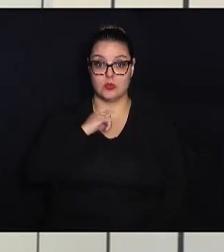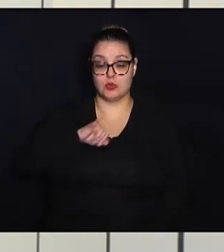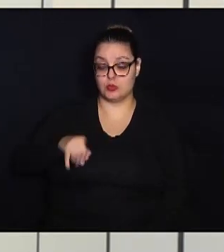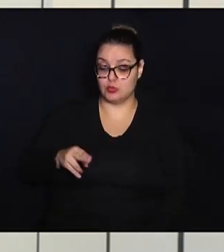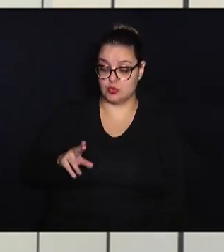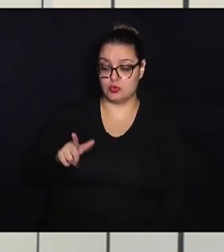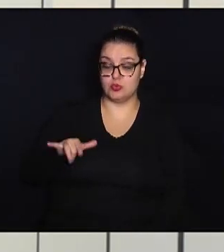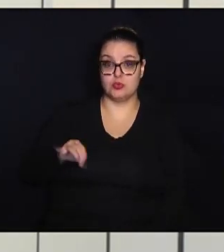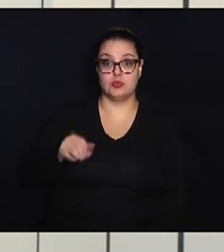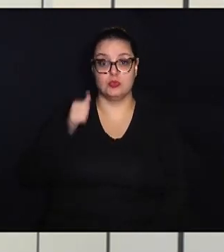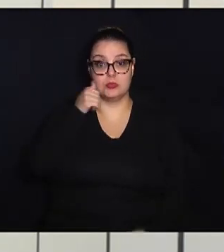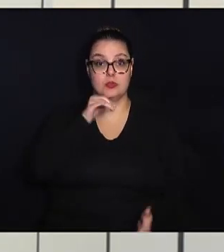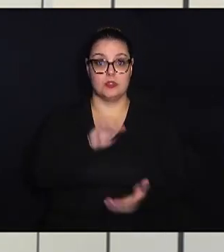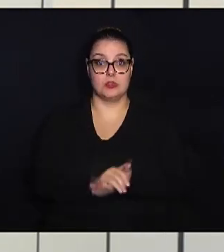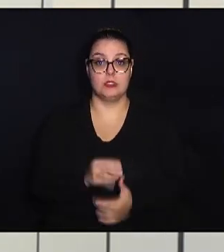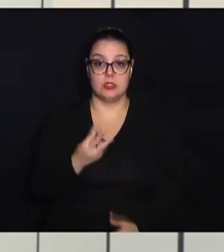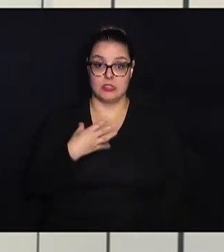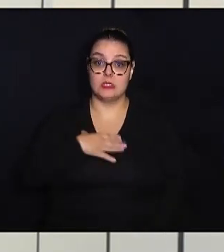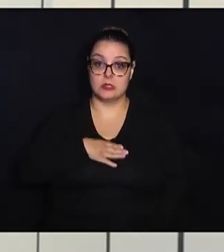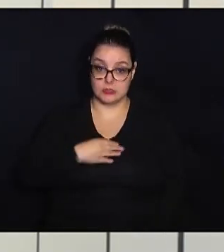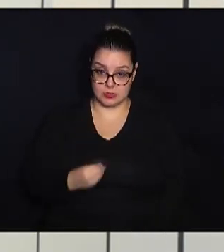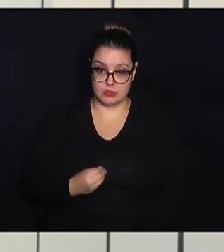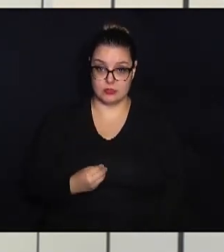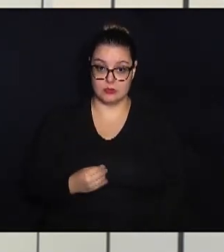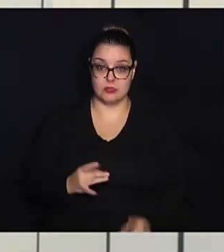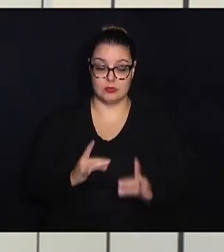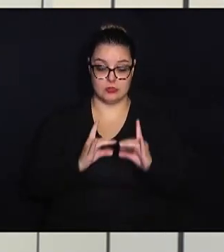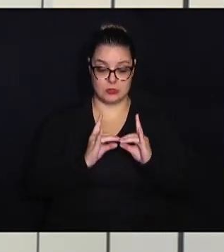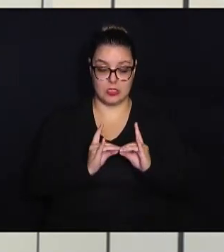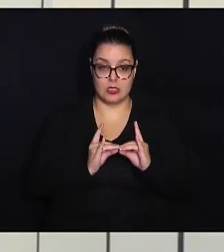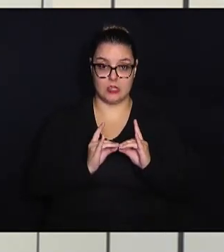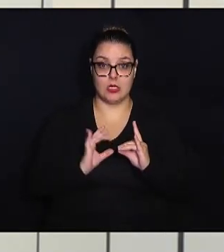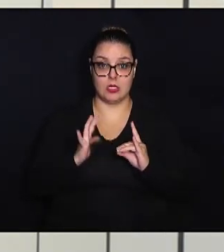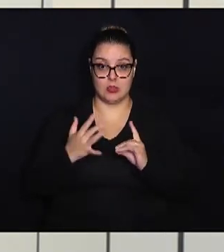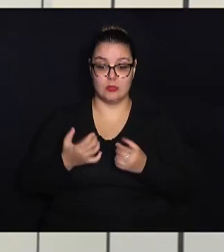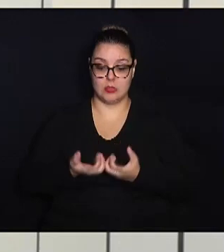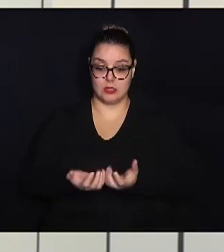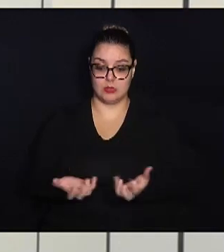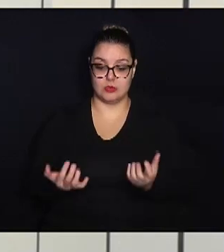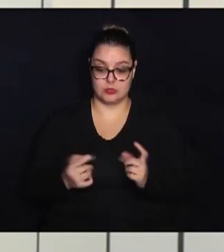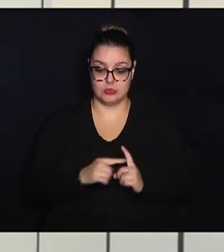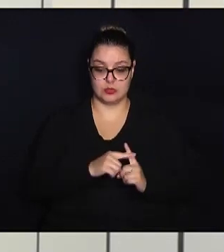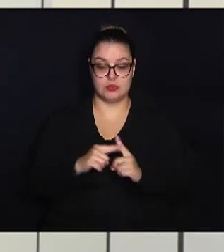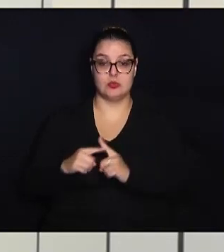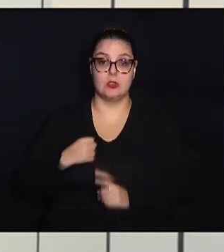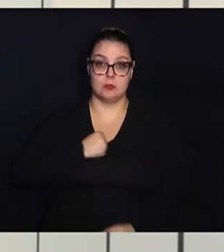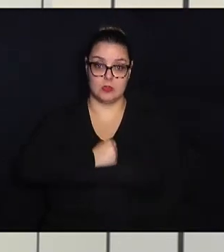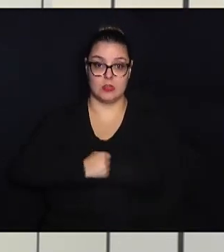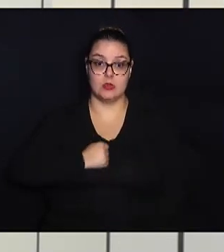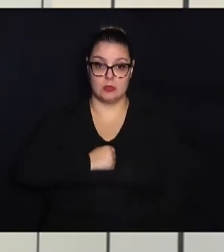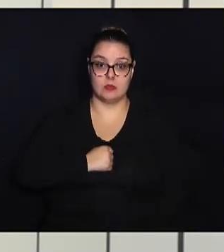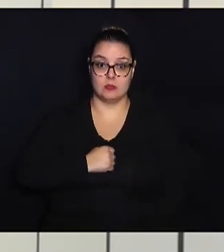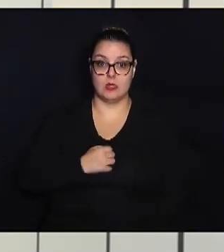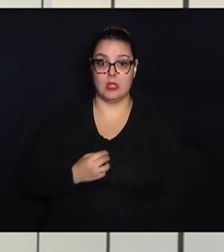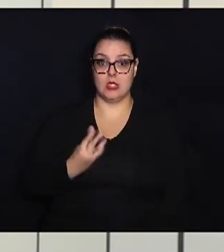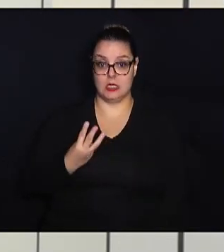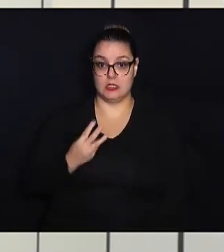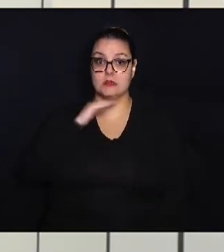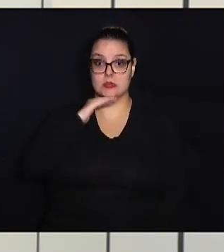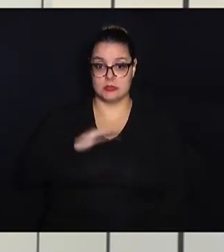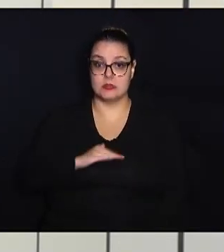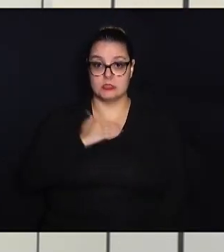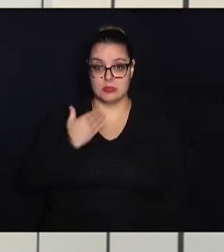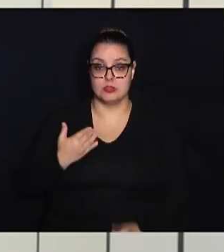deixa esposa e três filhos o velório acontece no Cemitério da Saudade o sepultamento será às 3 horas da